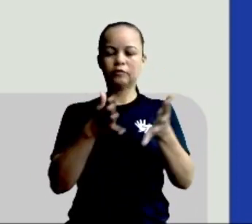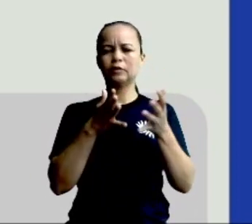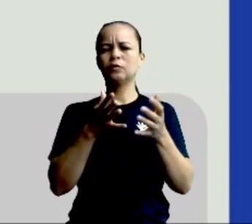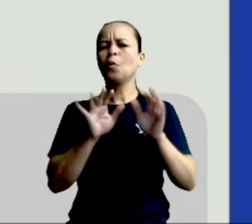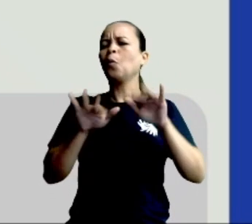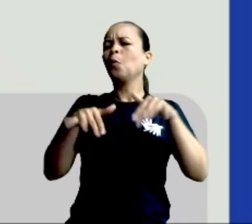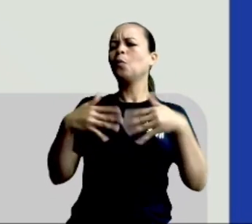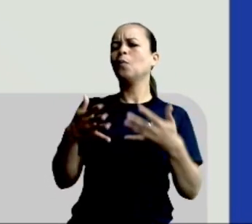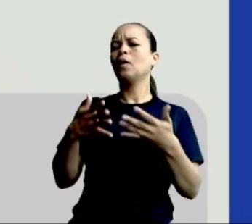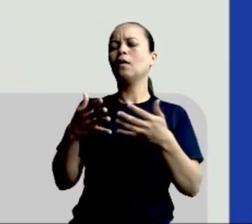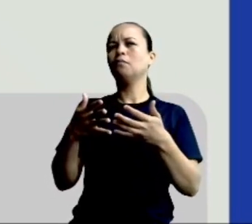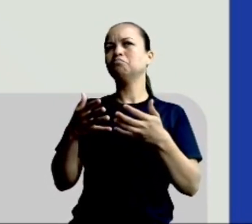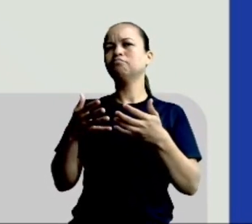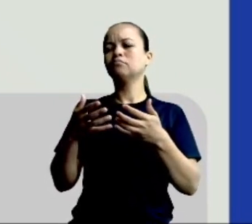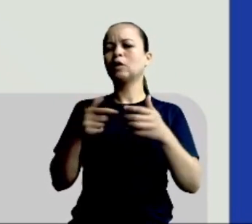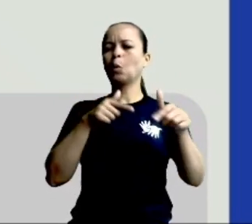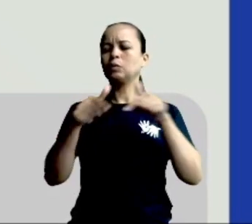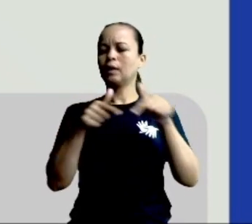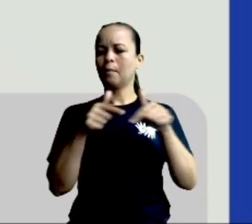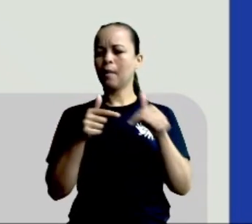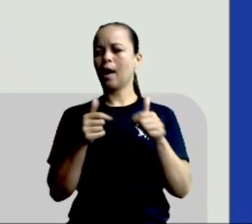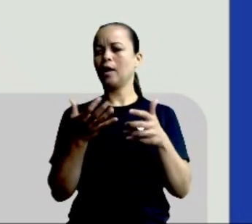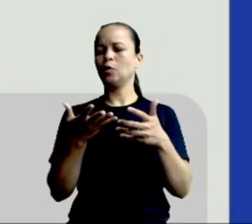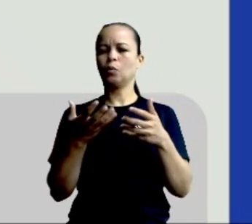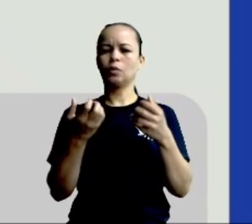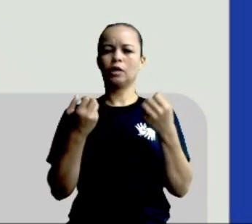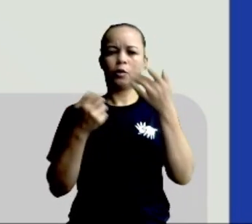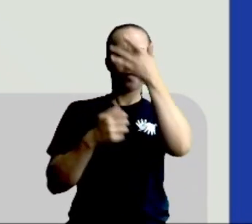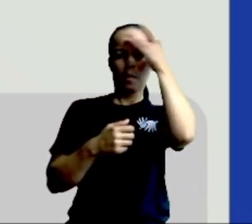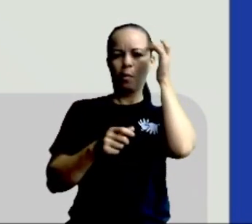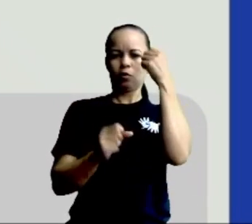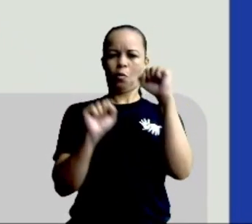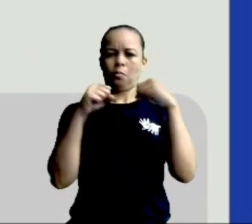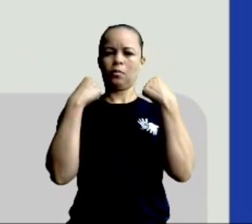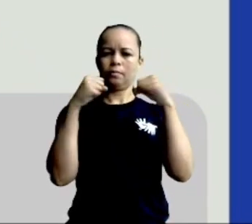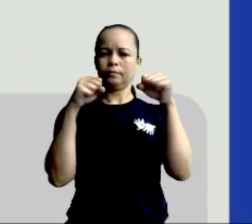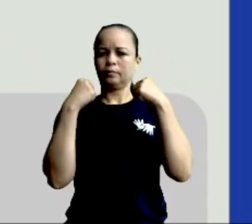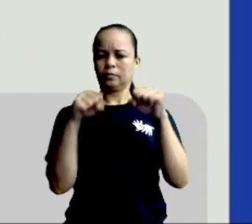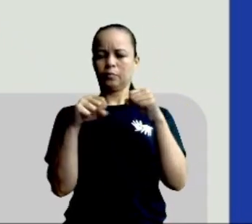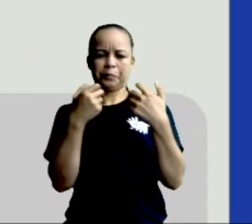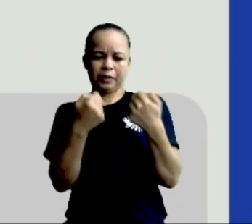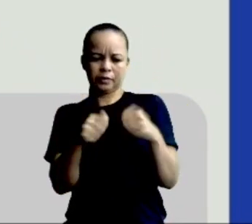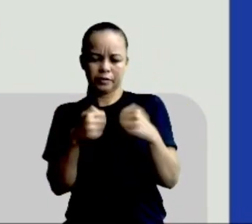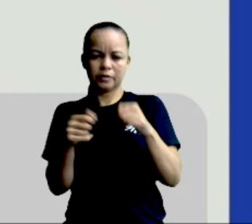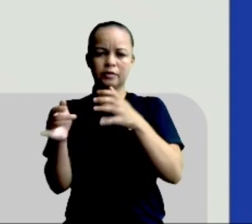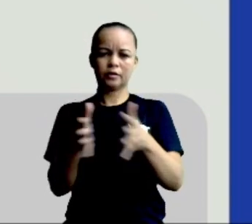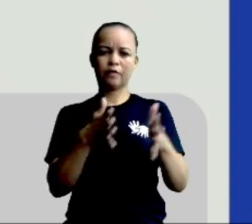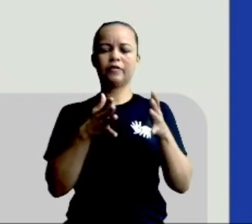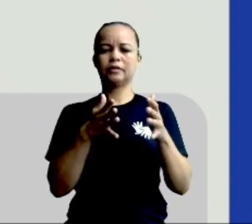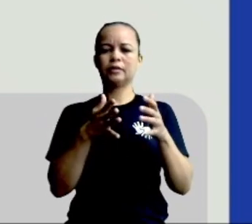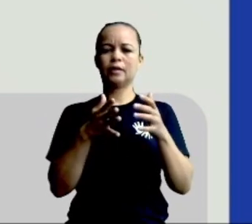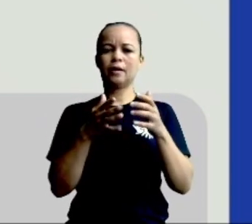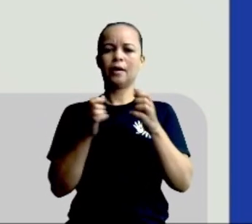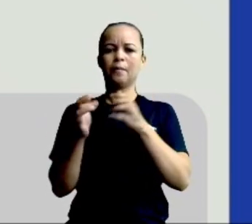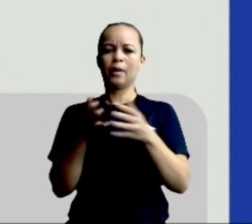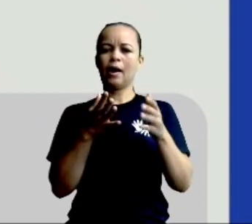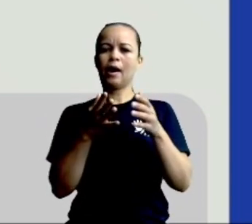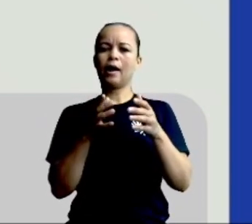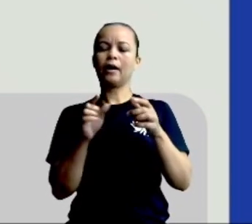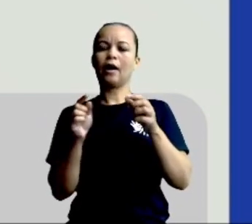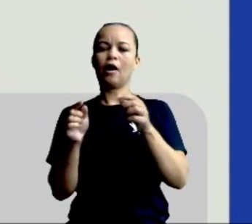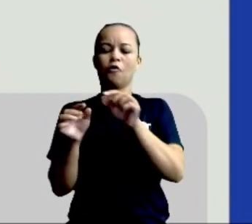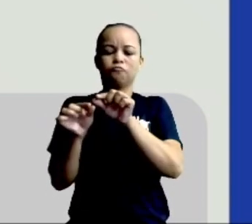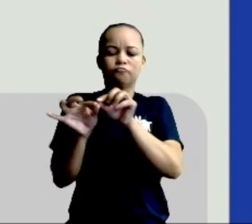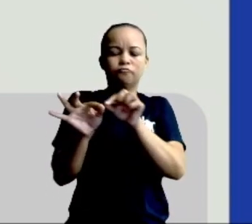trabalho que um atleta deve fazer, tá, para levar verticalmente em